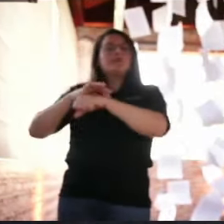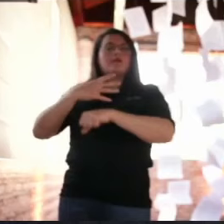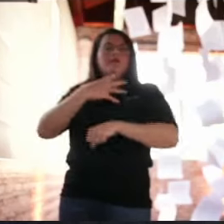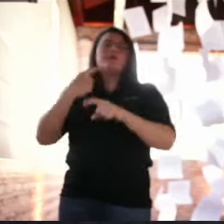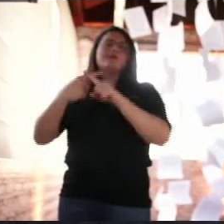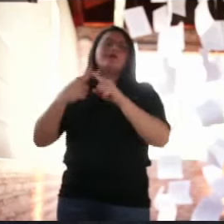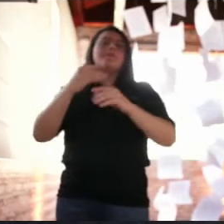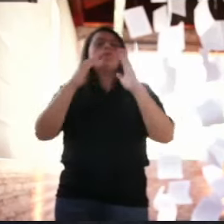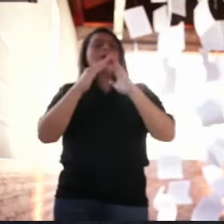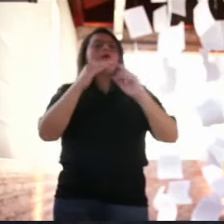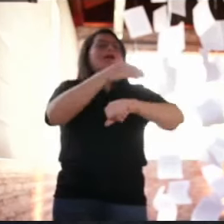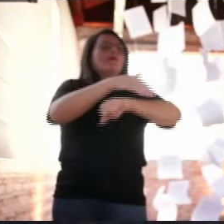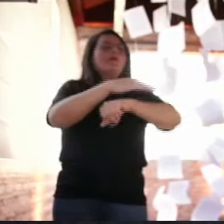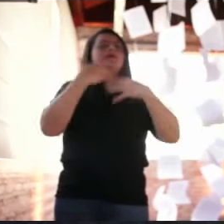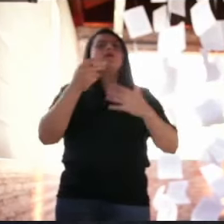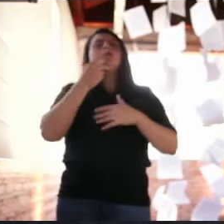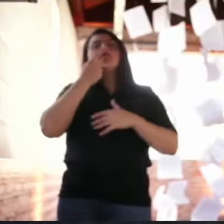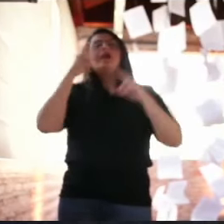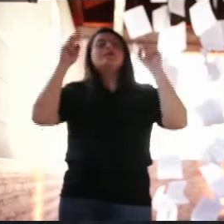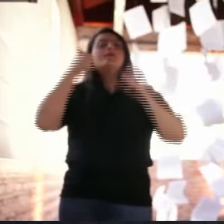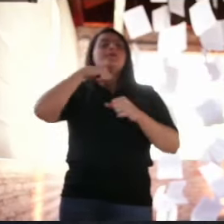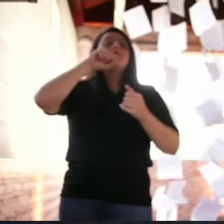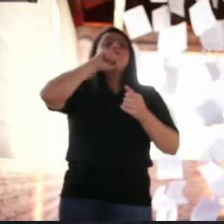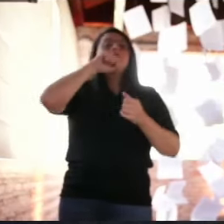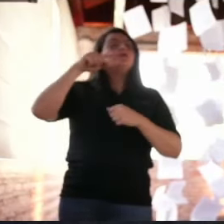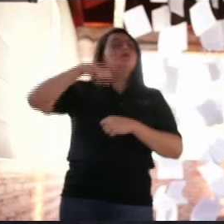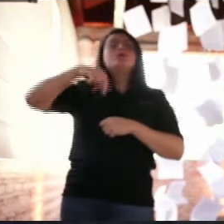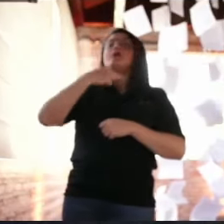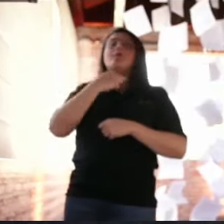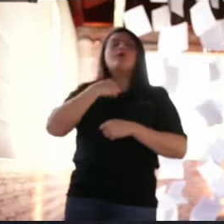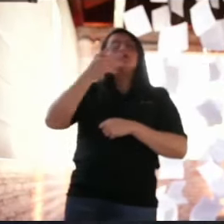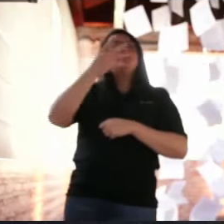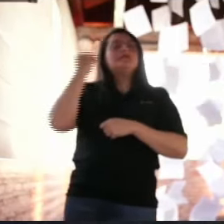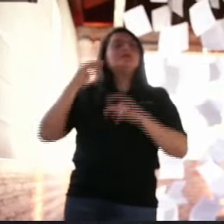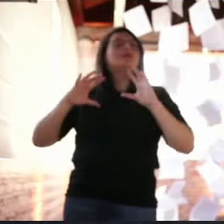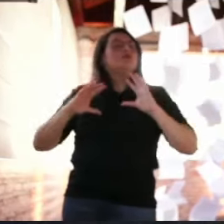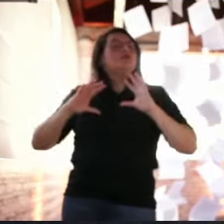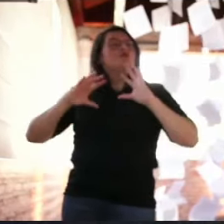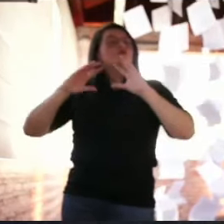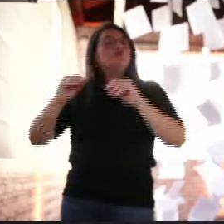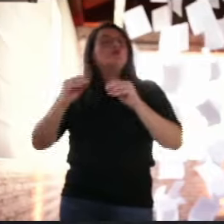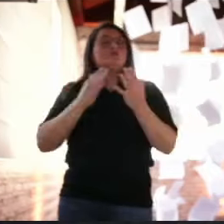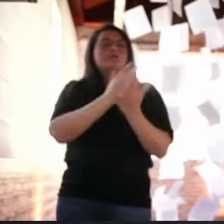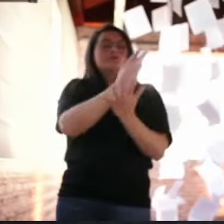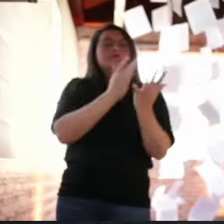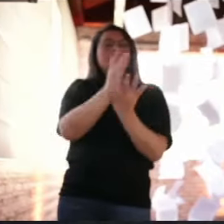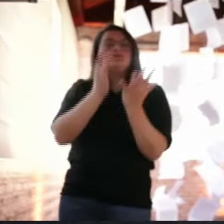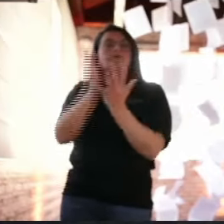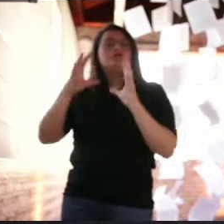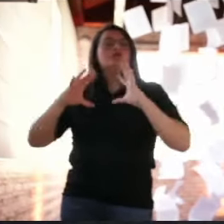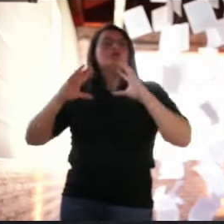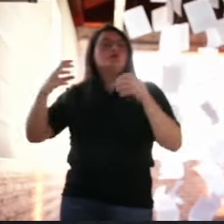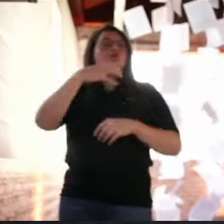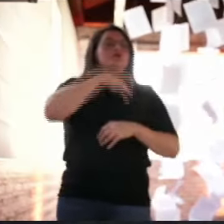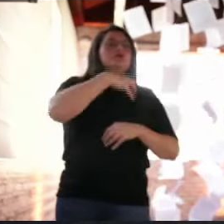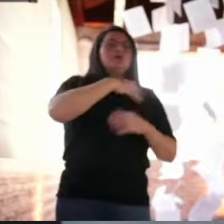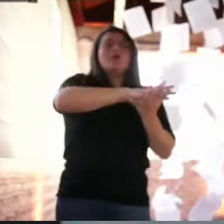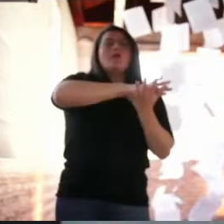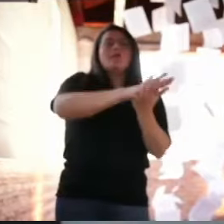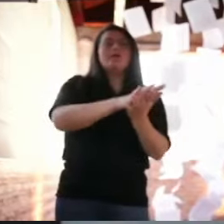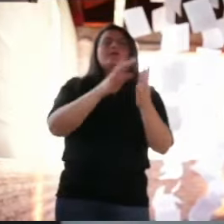então quando a gente fala em maternidade também a gente não pode esquecer de todo atravessamento interseccional ou seja todas as formas de opressão